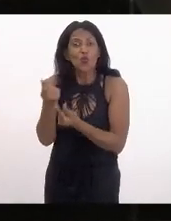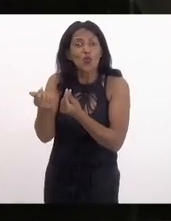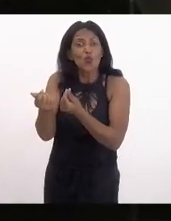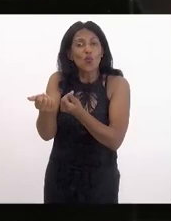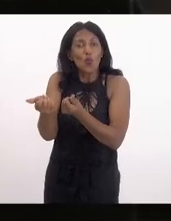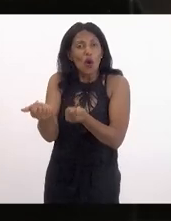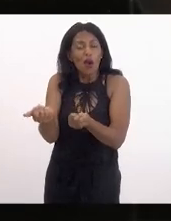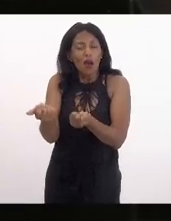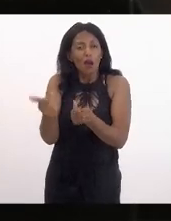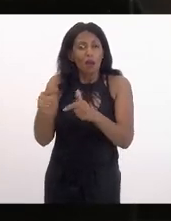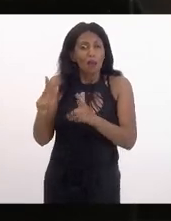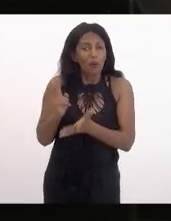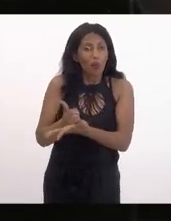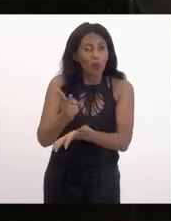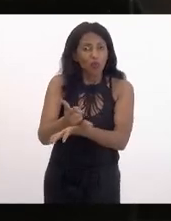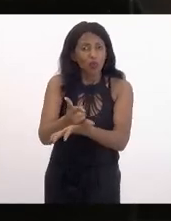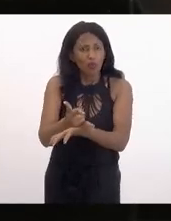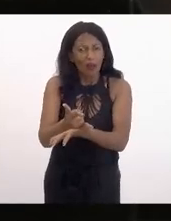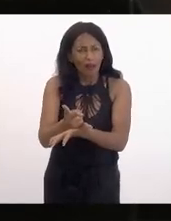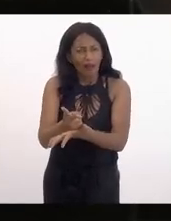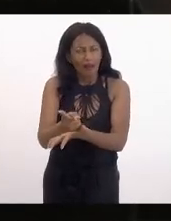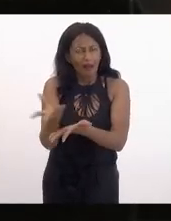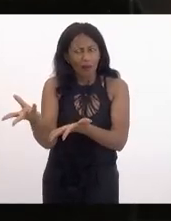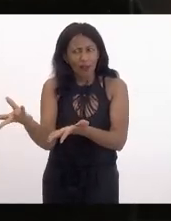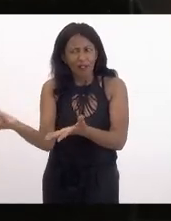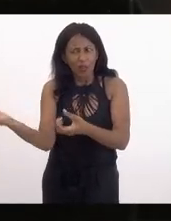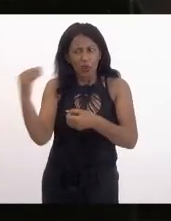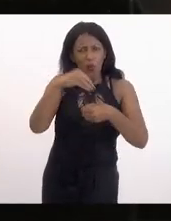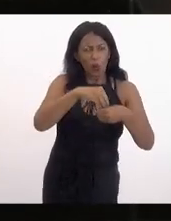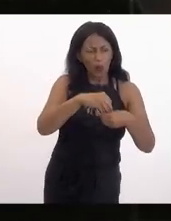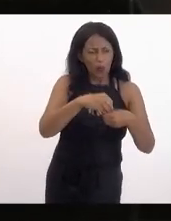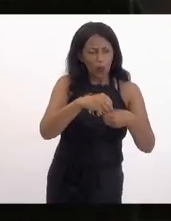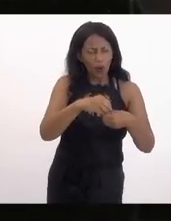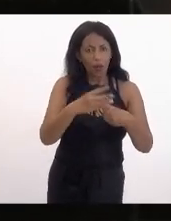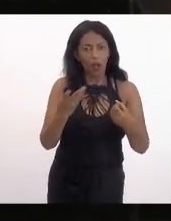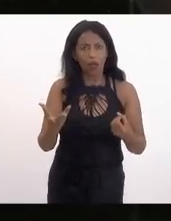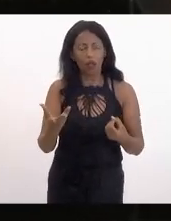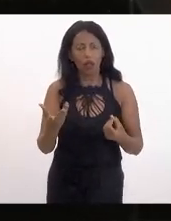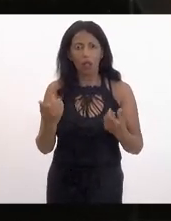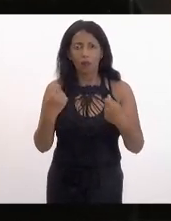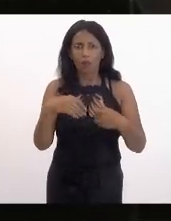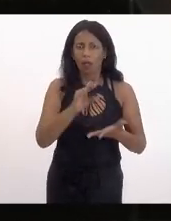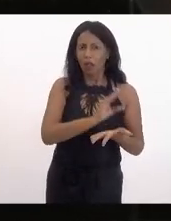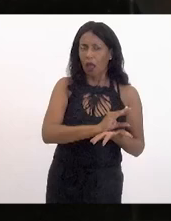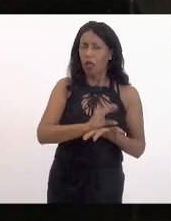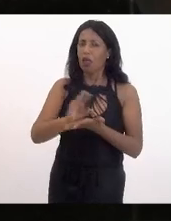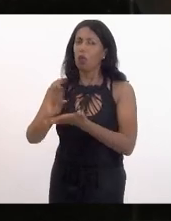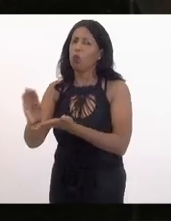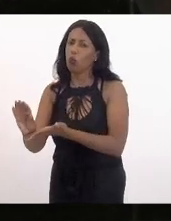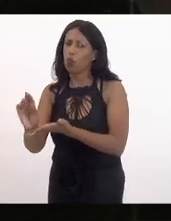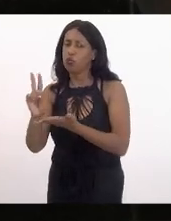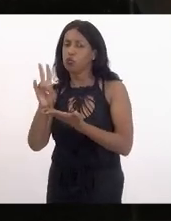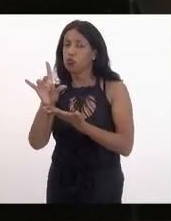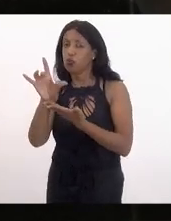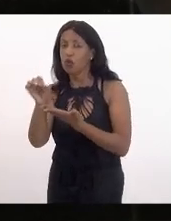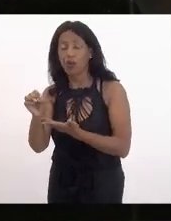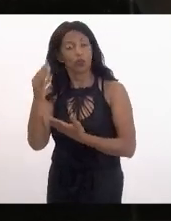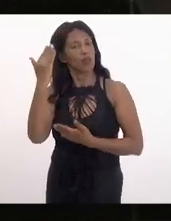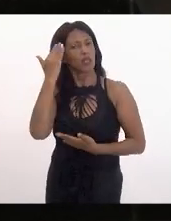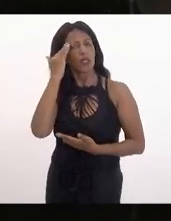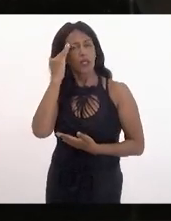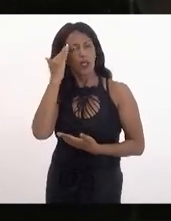para funcionar e agora vai pegar o Enzo Para incorporar o que devia dar recursos ao ISO o que devia